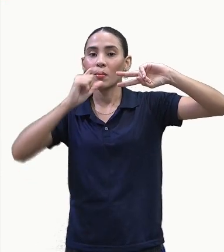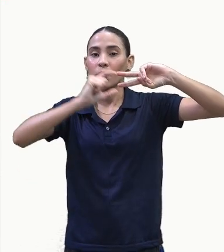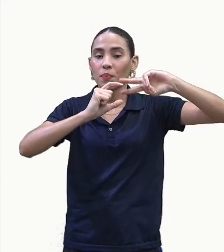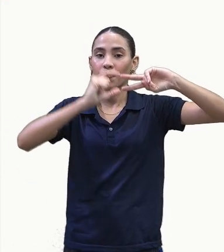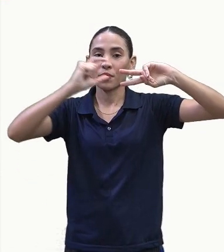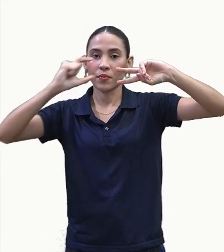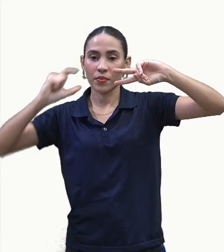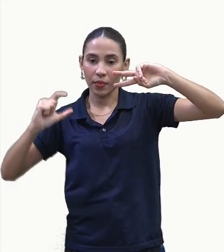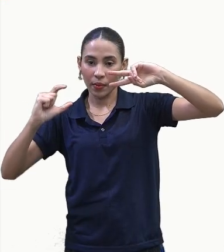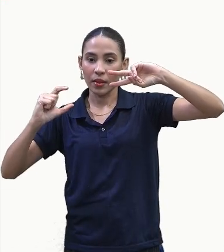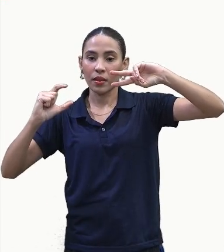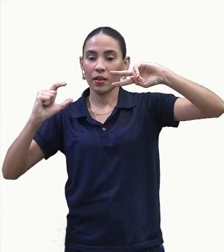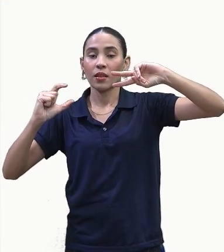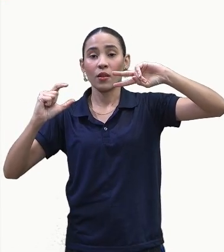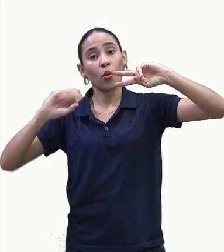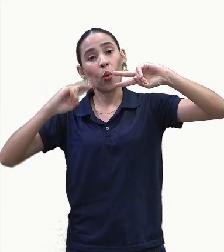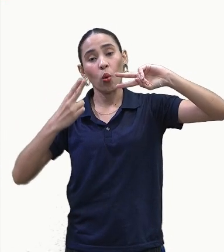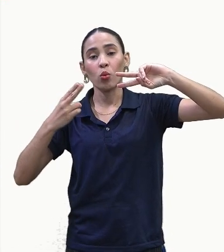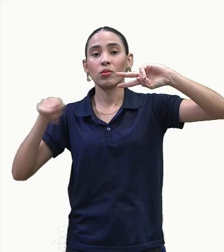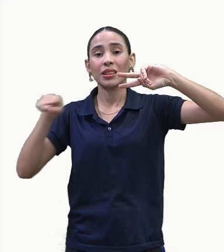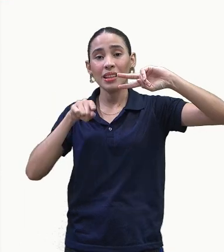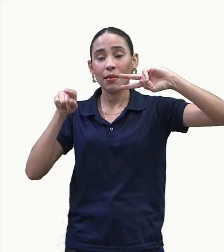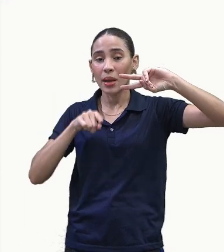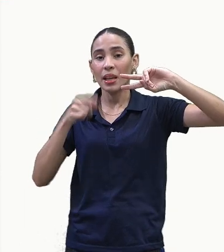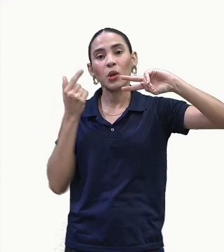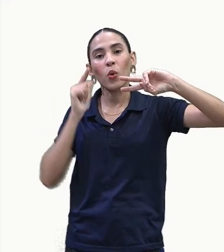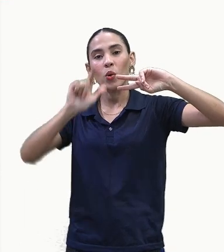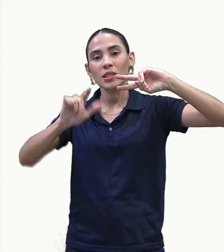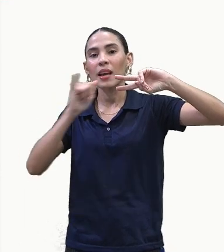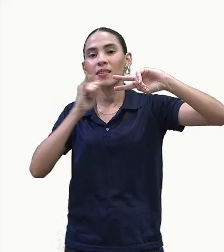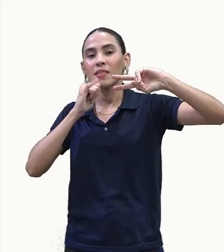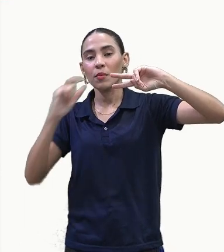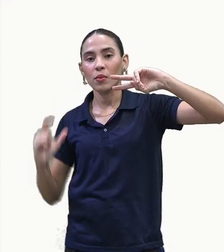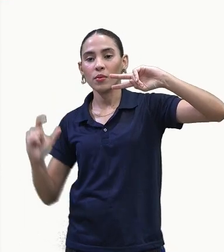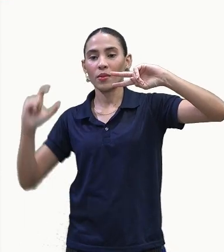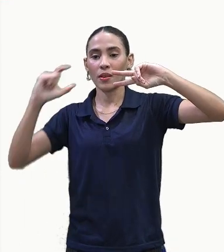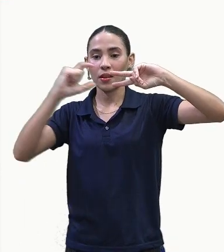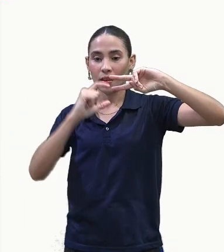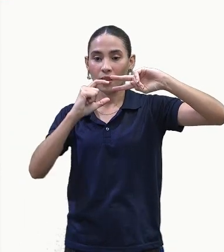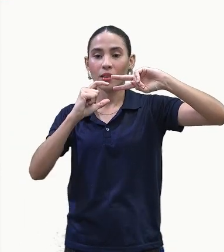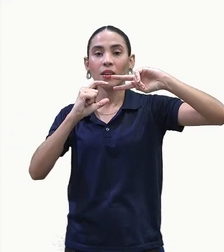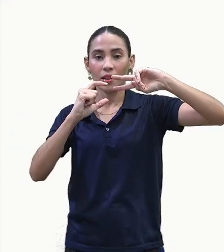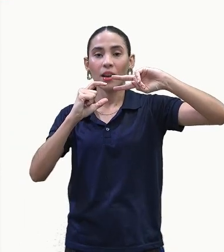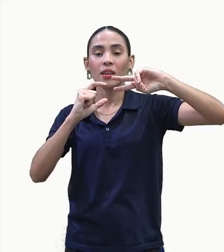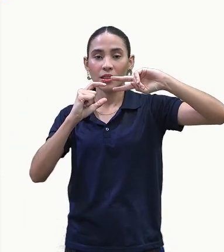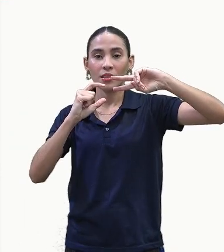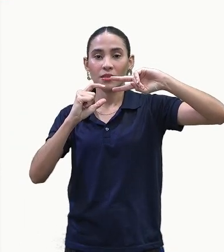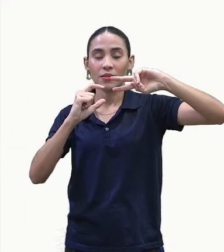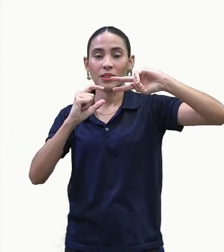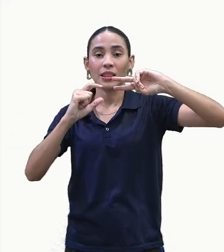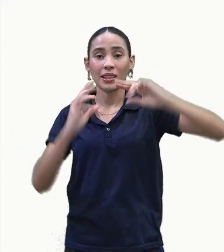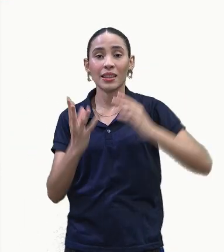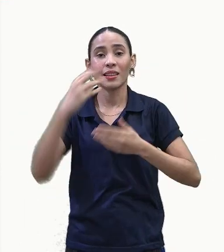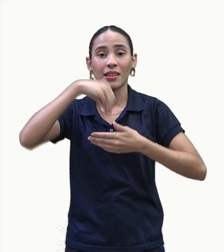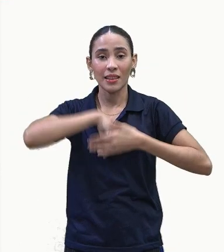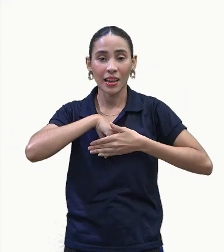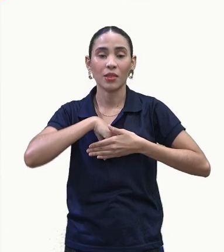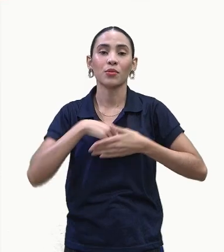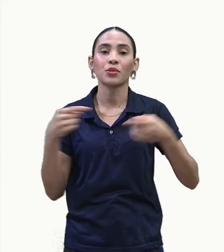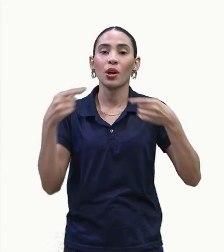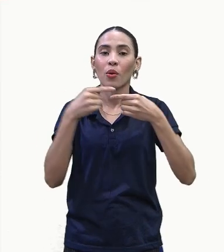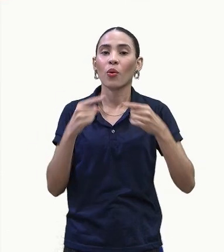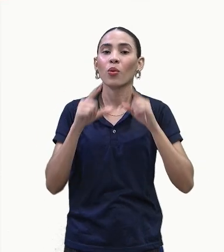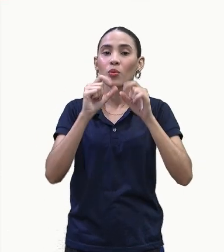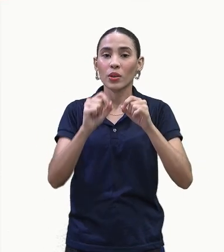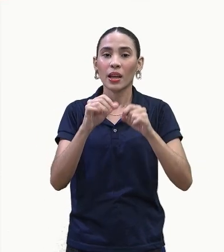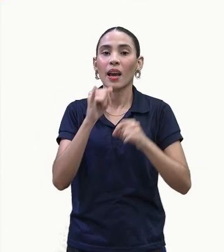aquele fragmento, ou a gente também consegue inserir fragmentos, né, no nosso organismo, de acordo lá com que